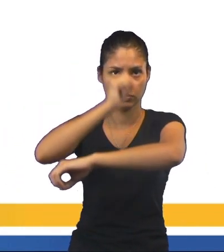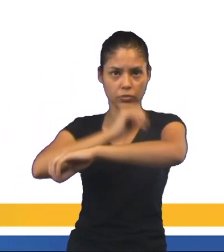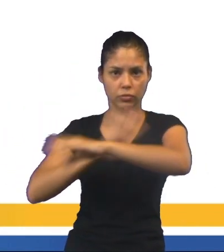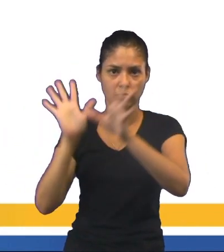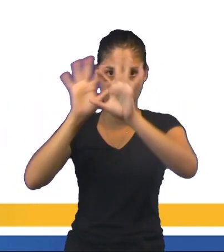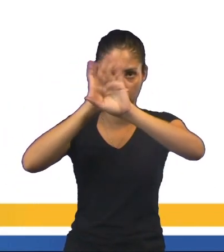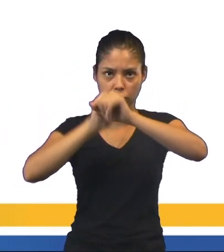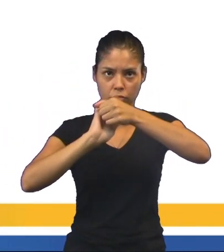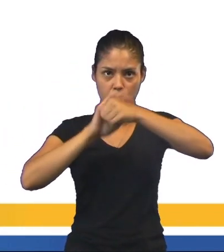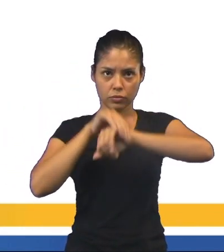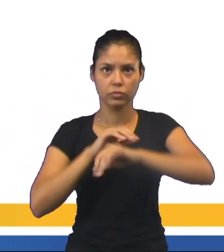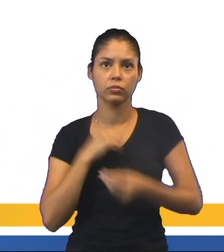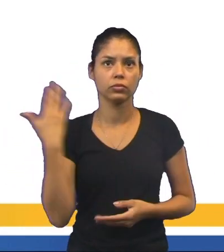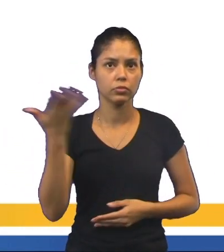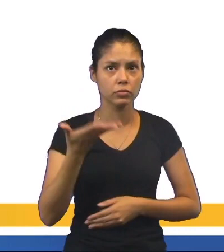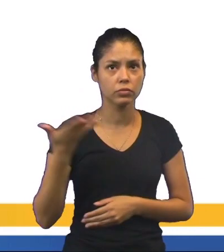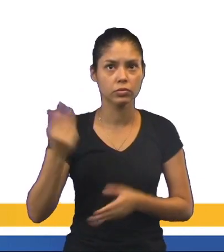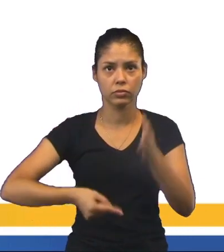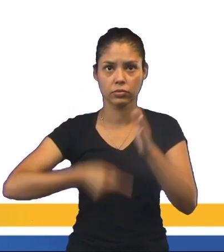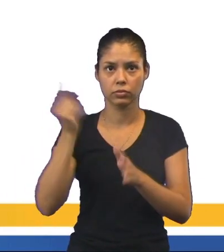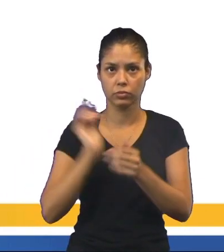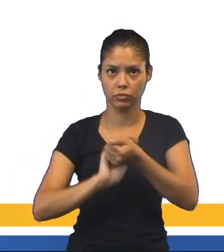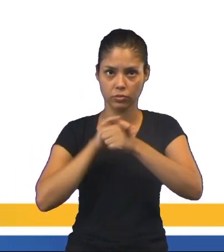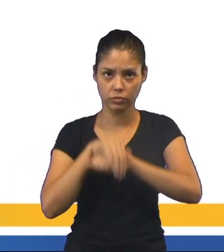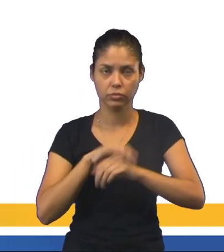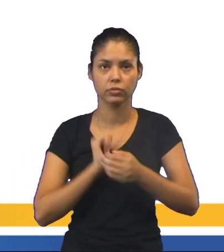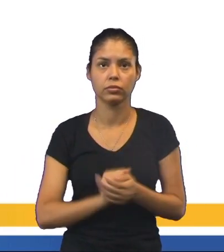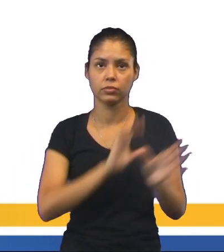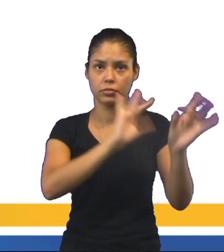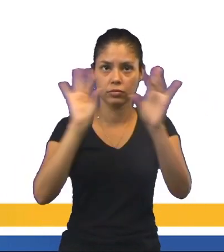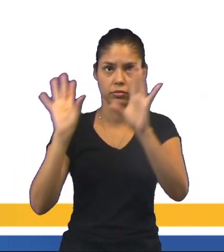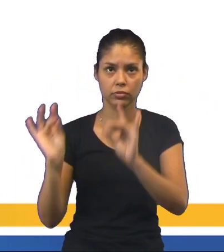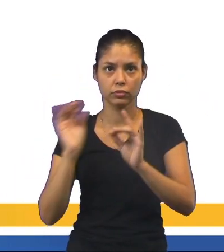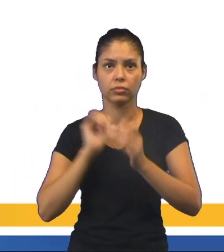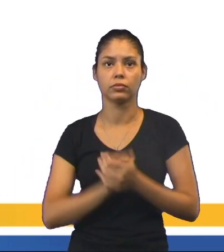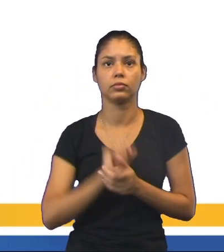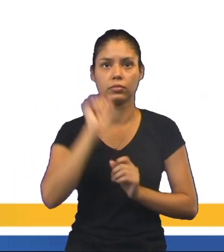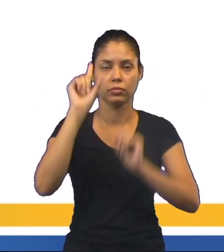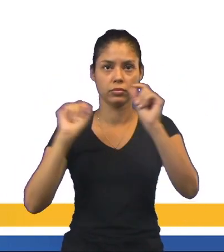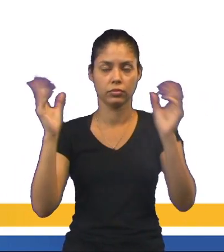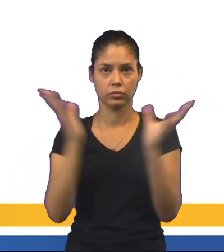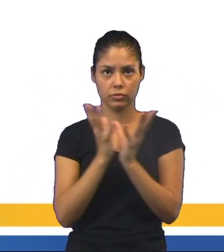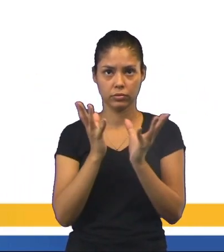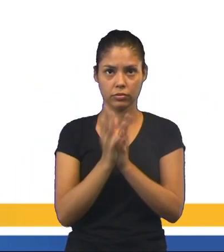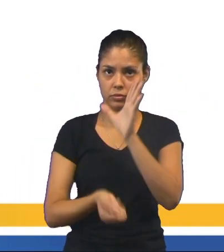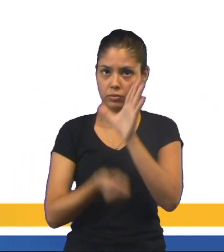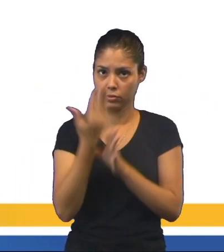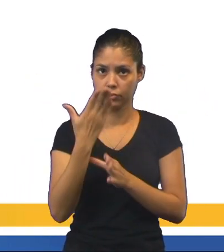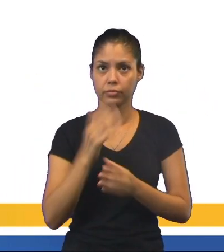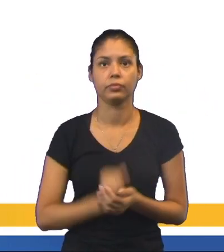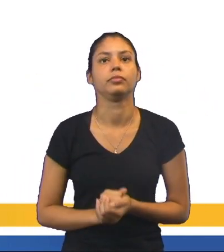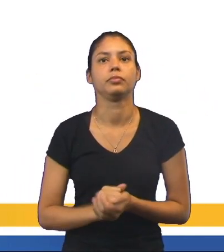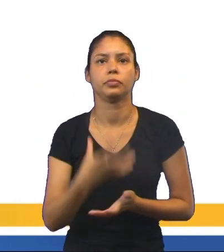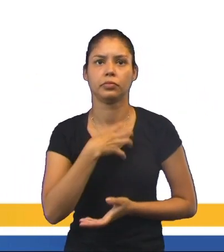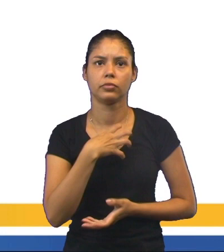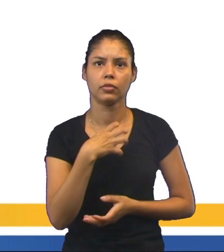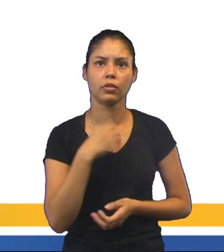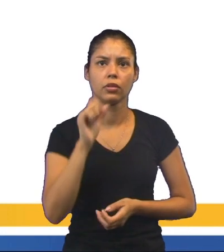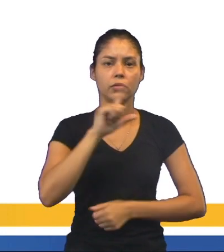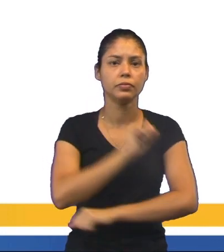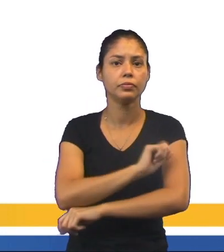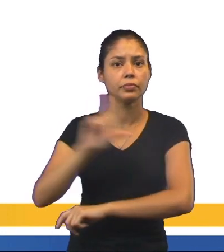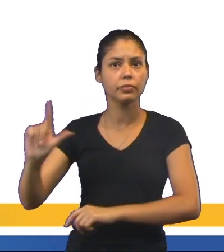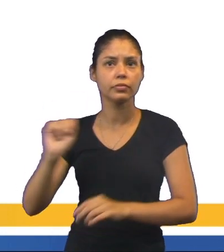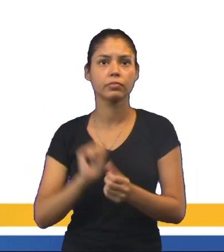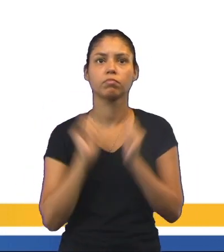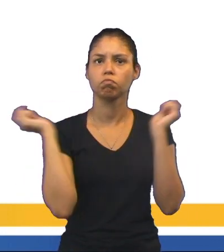ao anoitecer. Com base nas primeiras noites em que cada constelação surge no horizonte, no sentido leste,